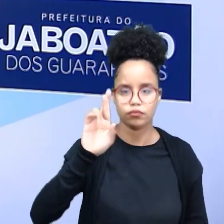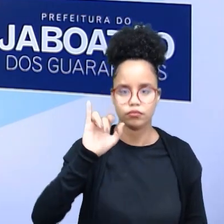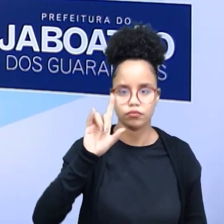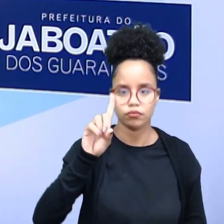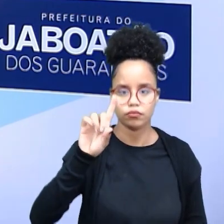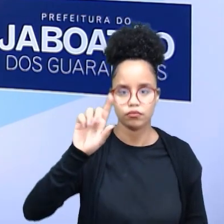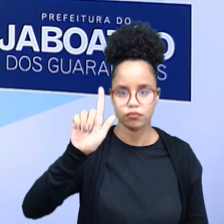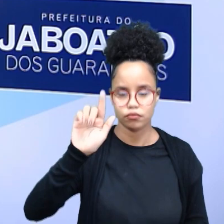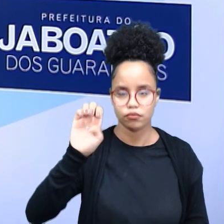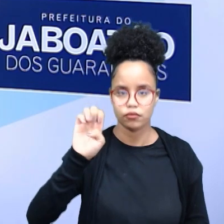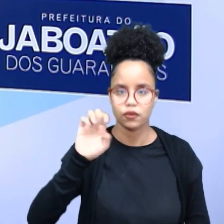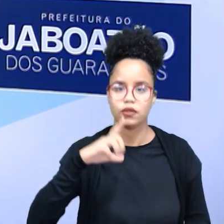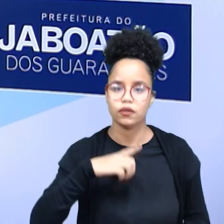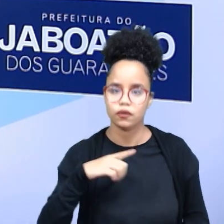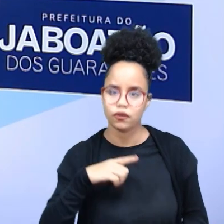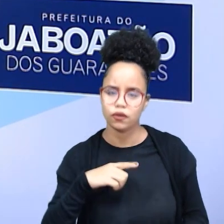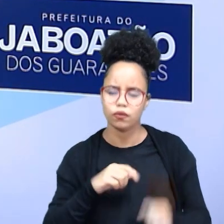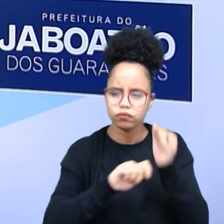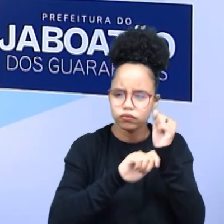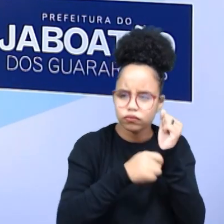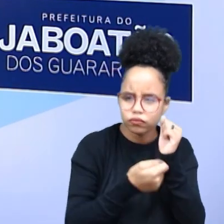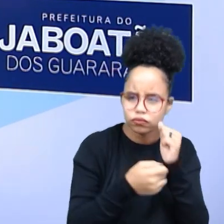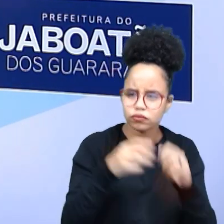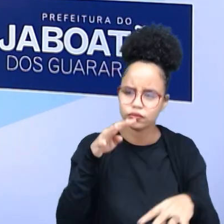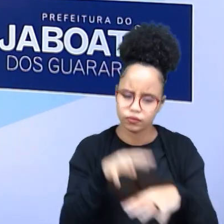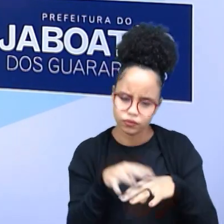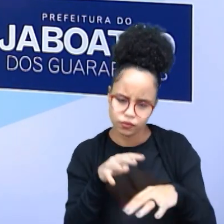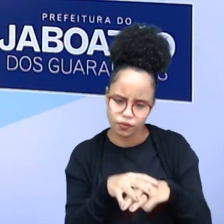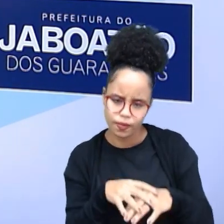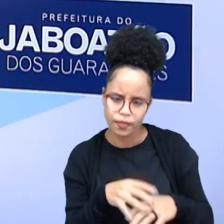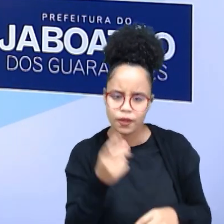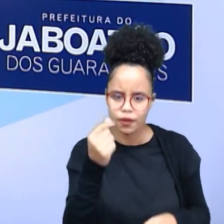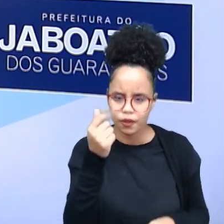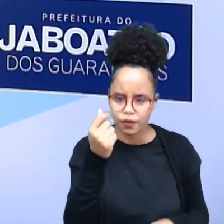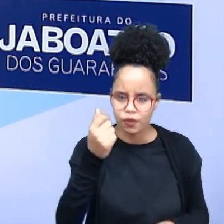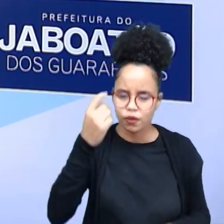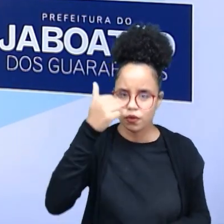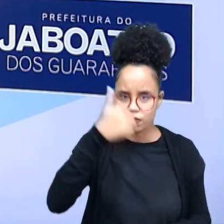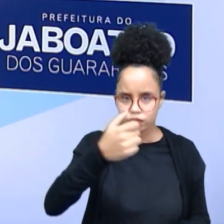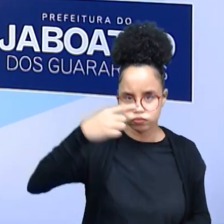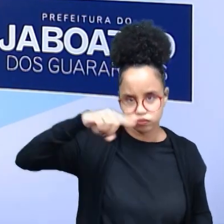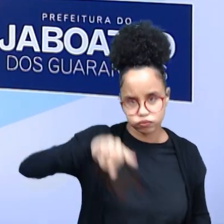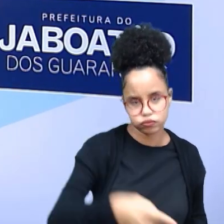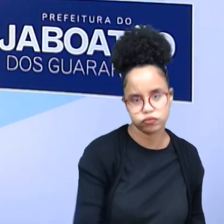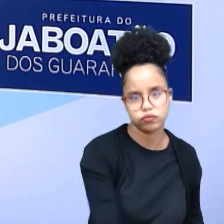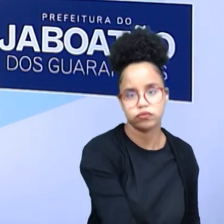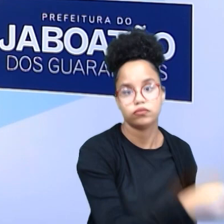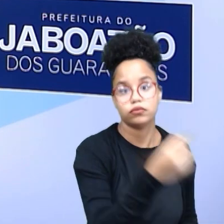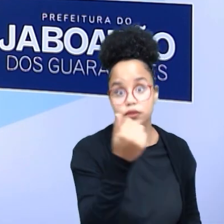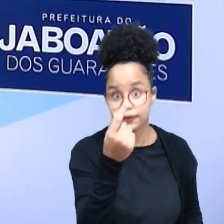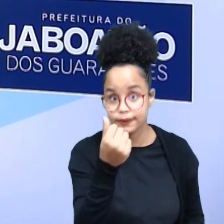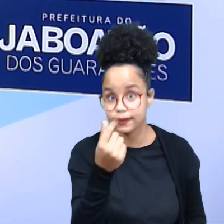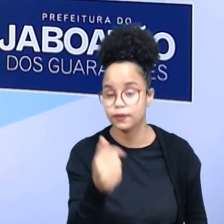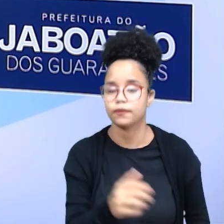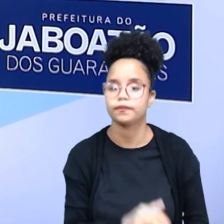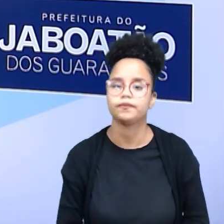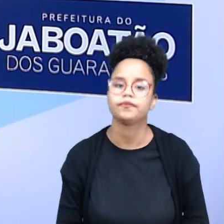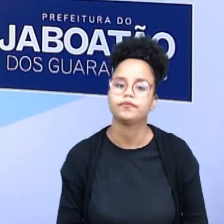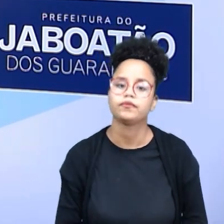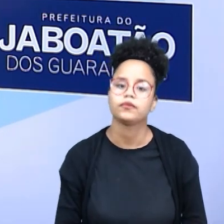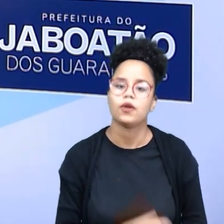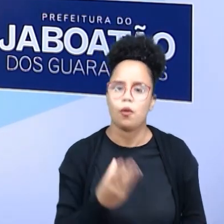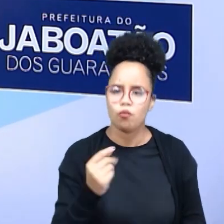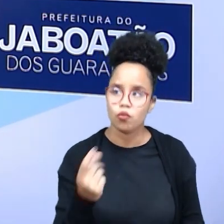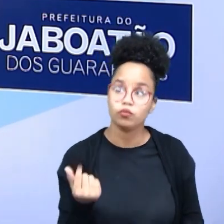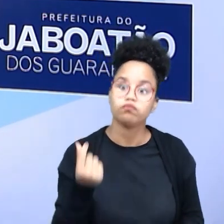relacionado os enigmas da matemática e ela paga um milhão de libras libras esterlinas que a moeda de lado a Inglaterra e que é uma moeda forte